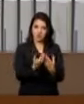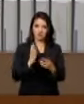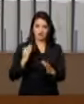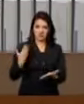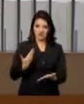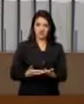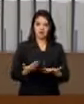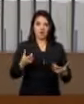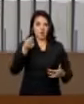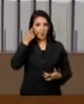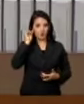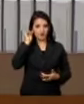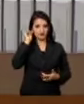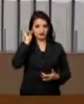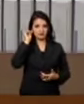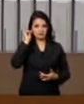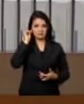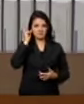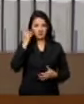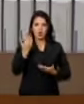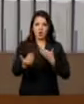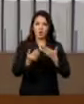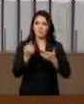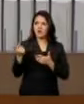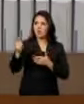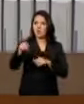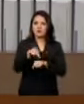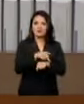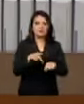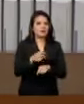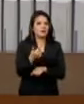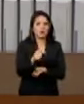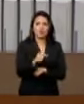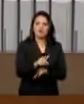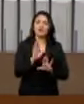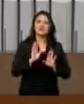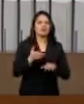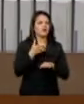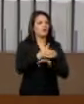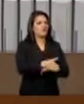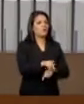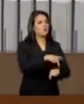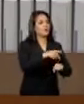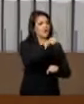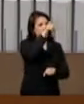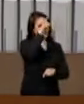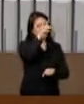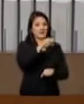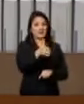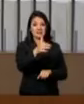Nenhuma Suprema Corte do mundo tem tantas. Acabei de vir da Alemanha, são 10 por ano.